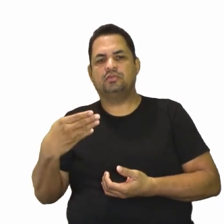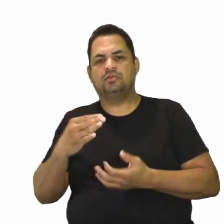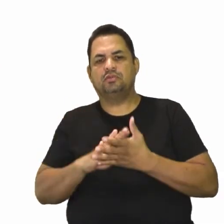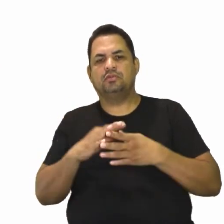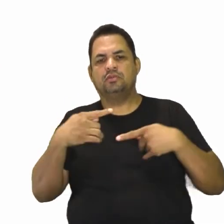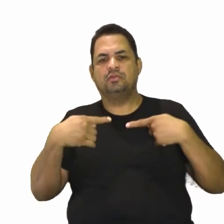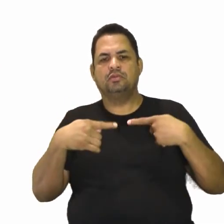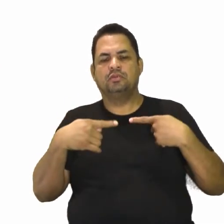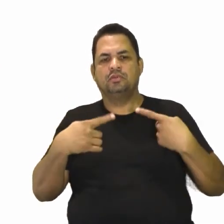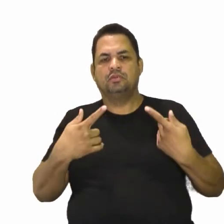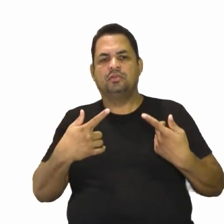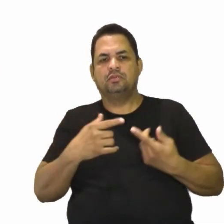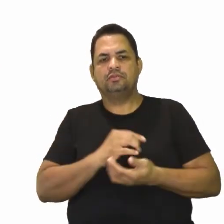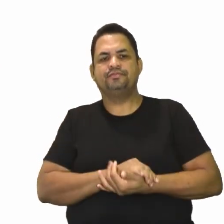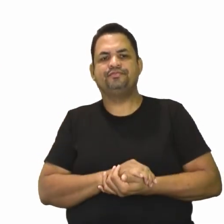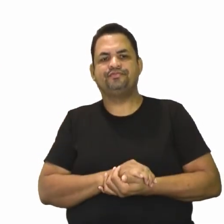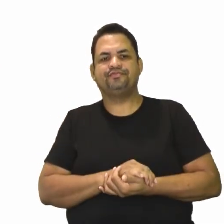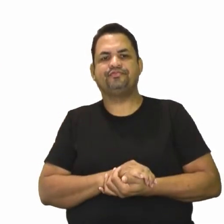1984.